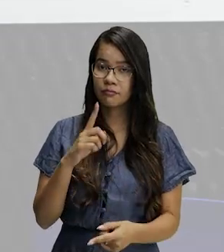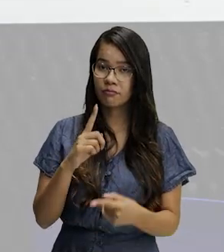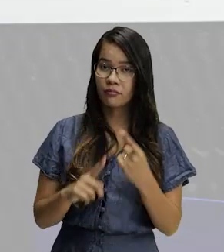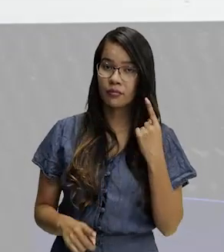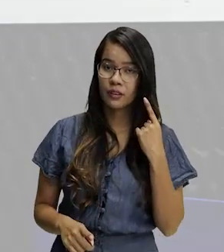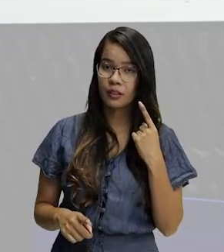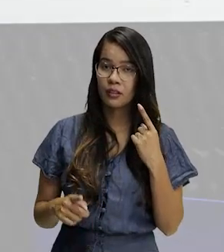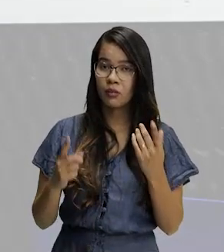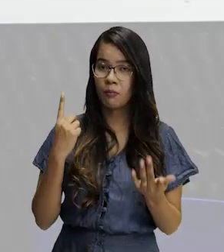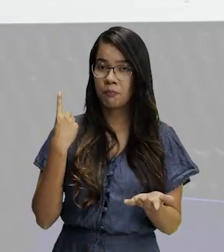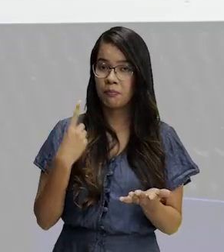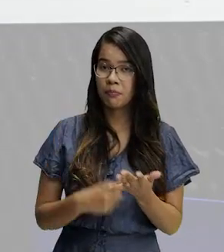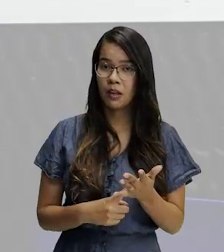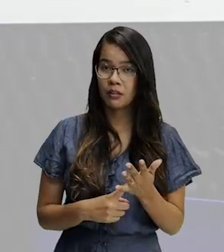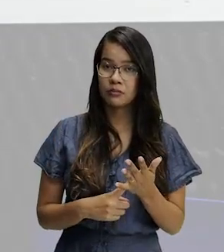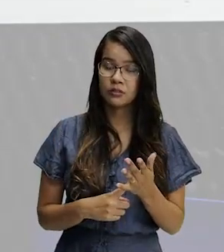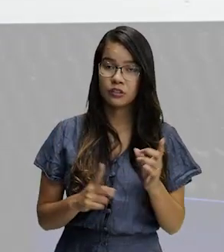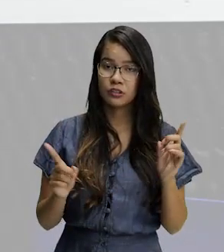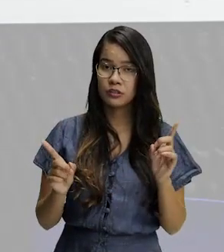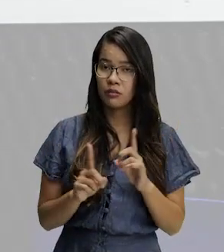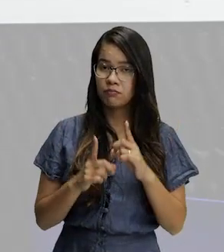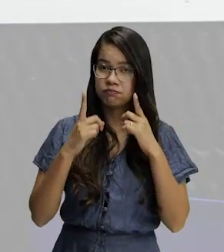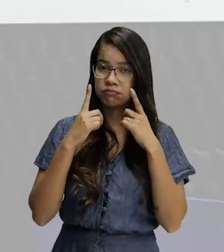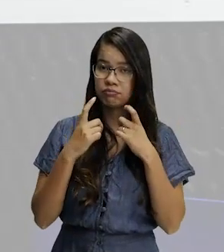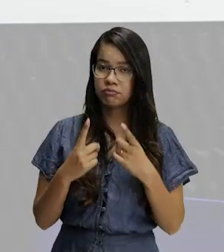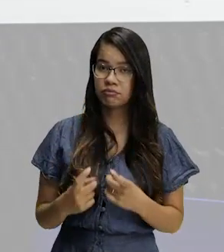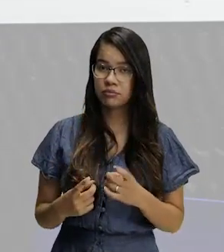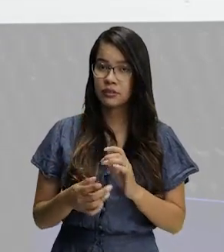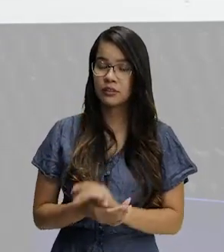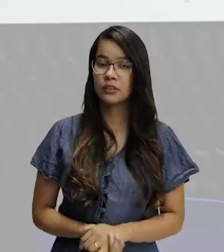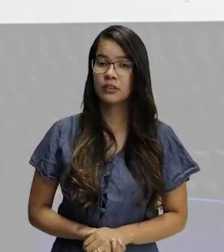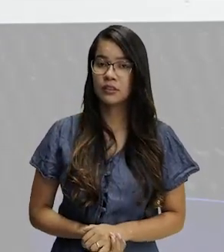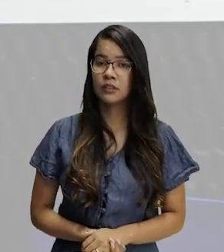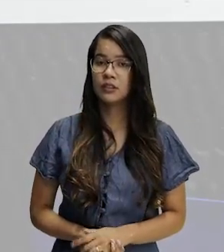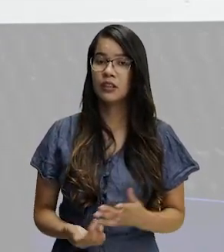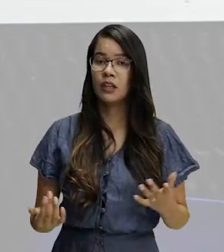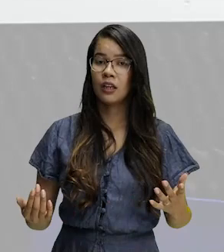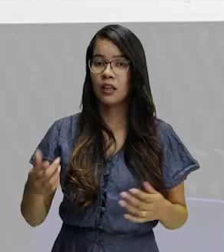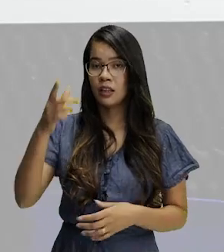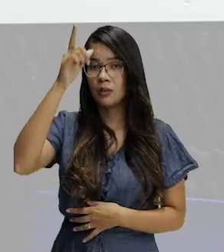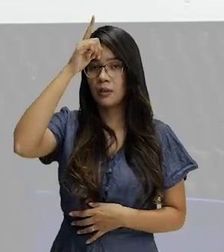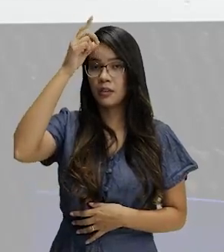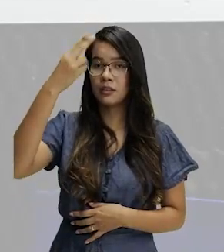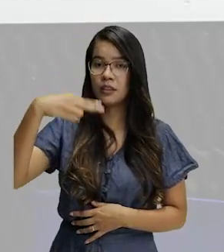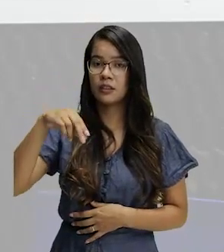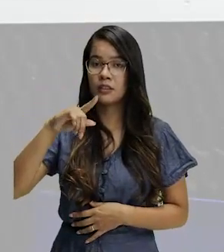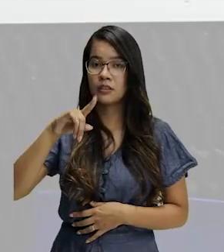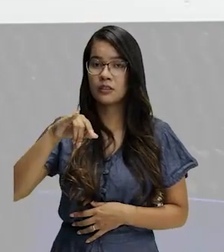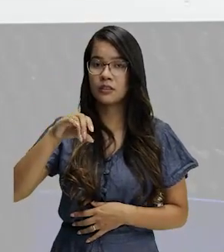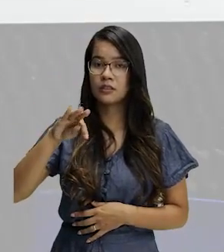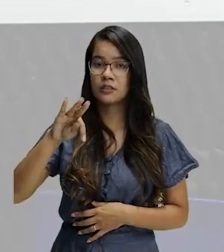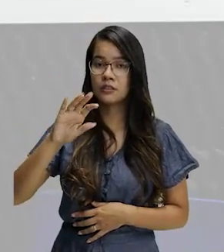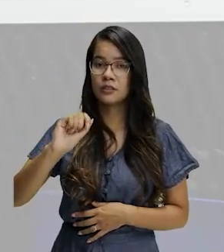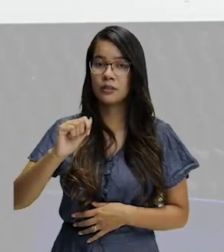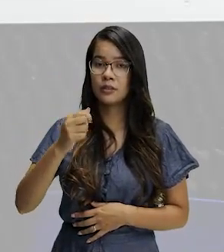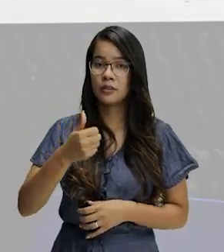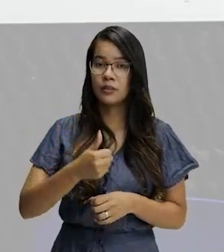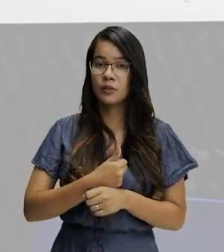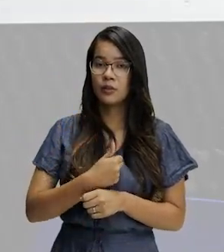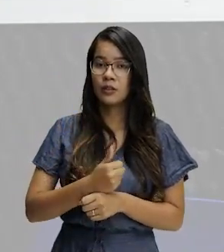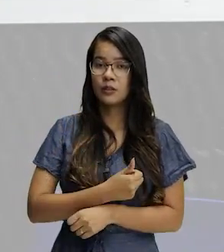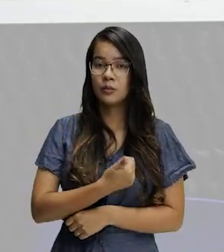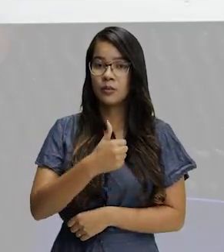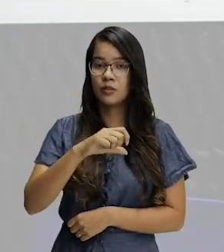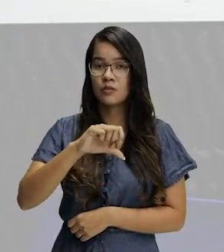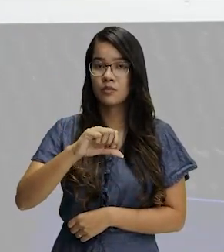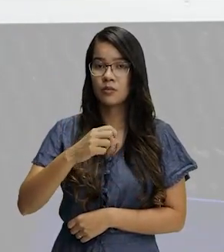não agressão pela Alemanha nazista. A Alemanha nazista, em 41, ela vai quebrar o pacto de não agressão, ou seja, ela